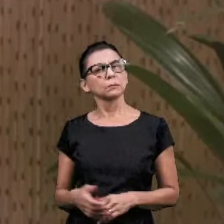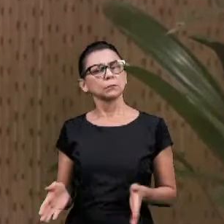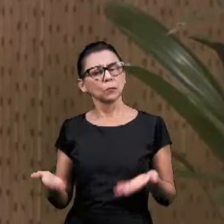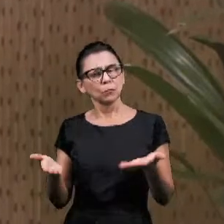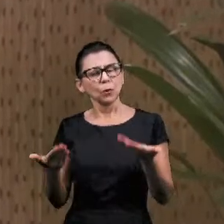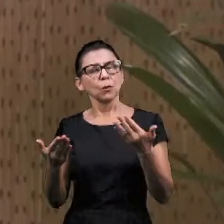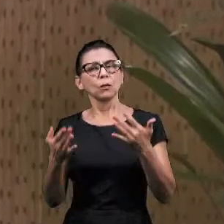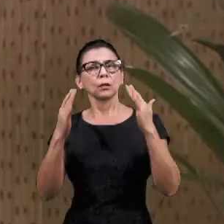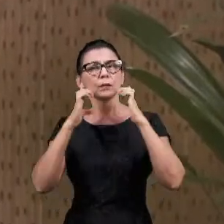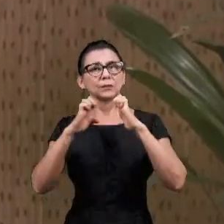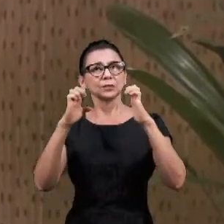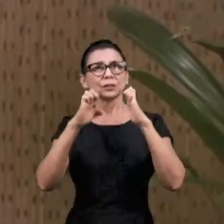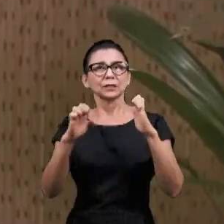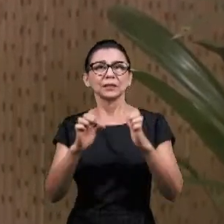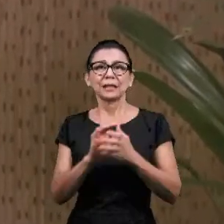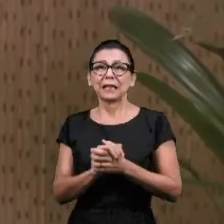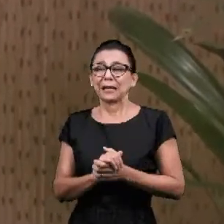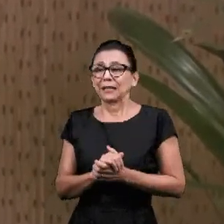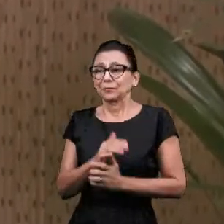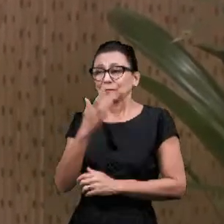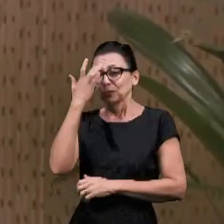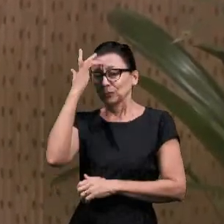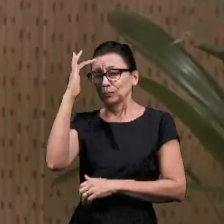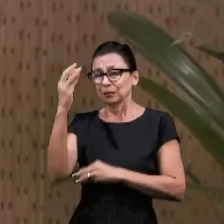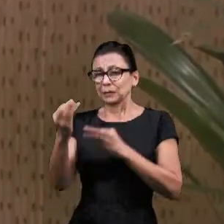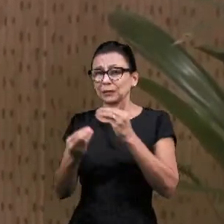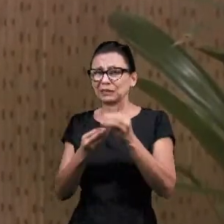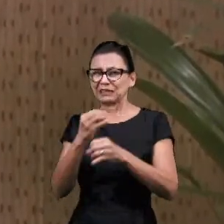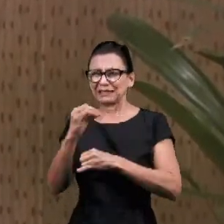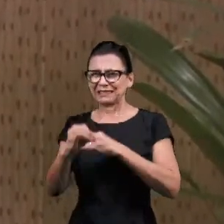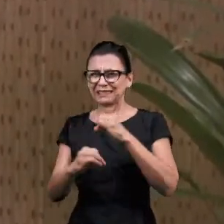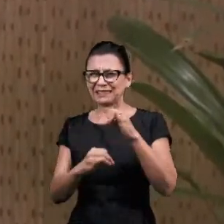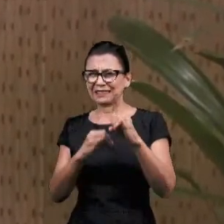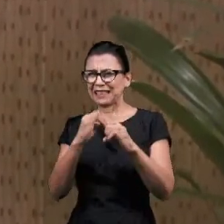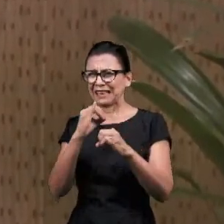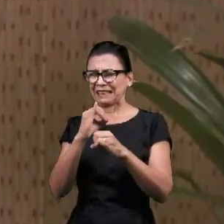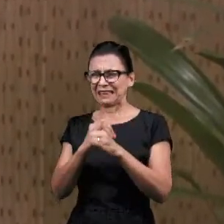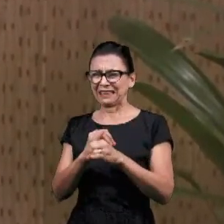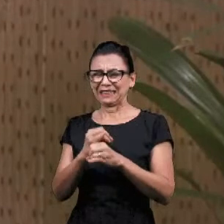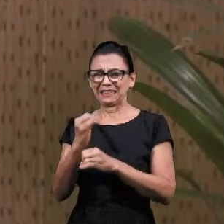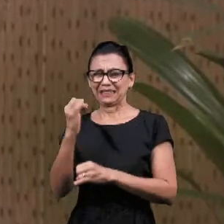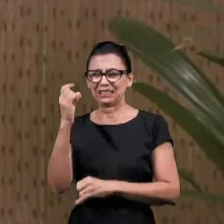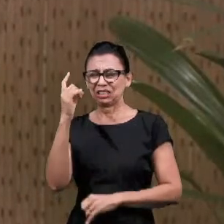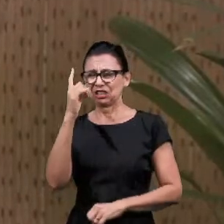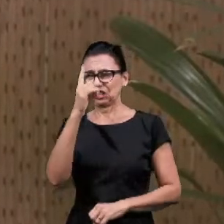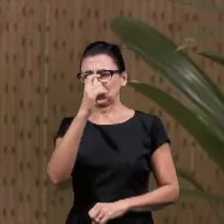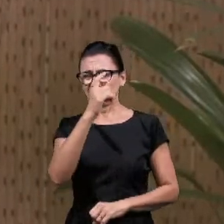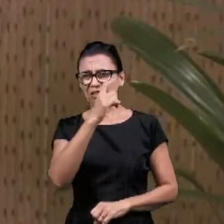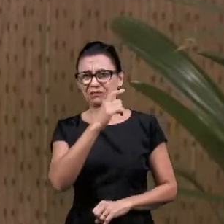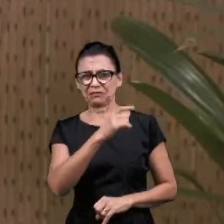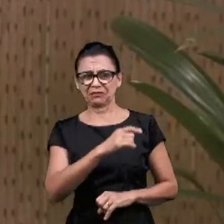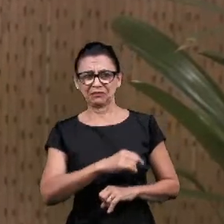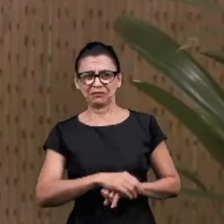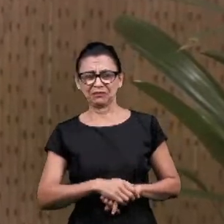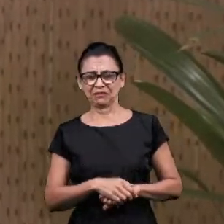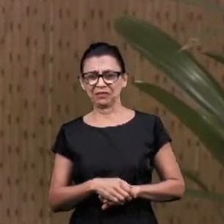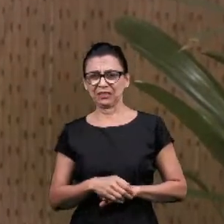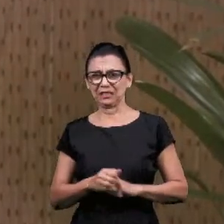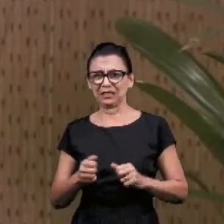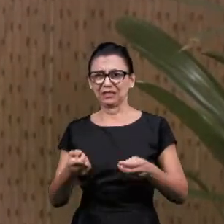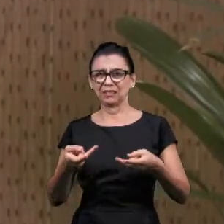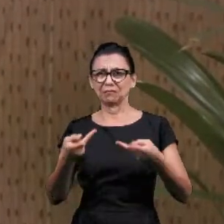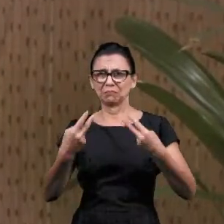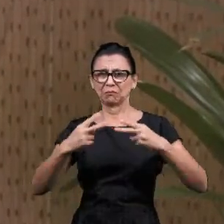o link. Ah, eu não sei, pastor, como é que eu faço para destacar o link e colocar